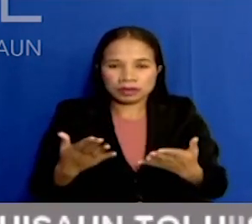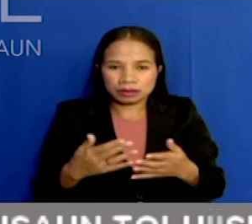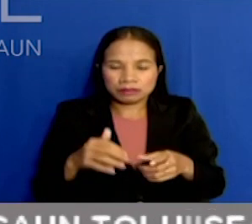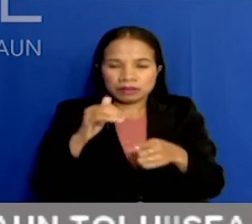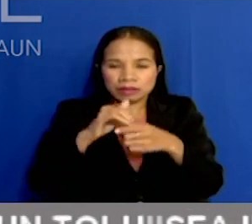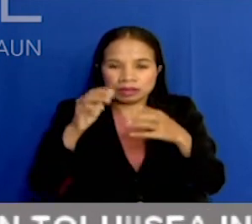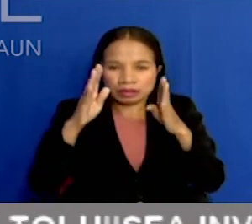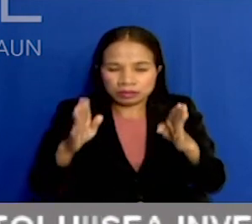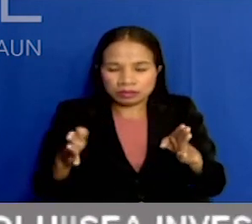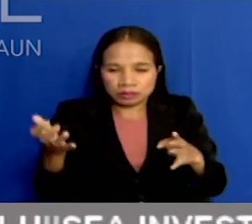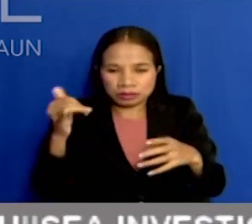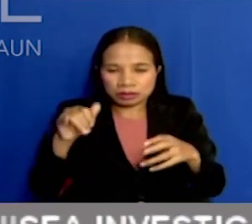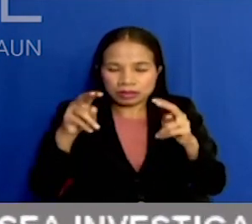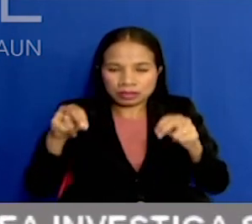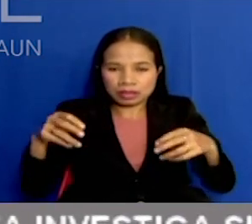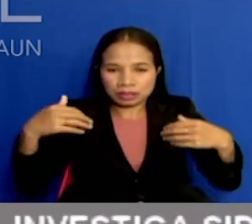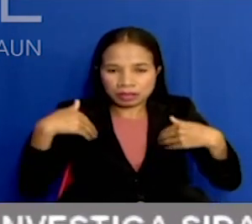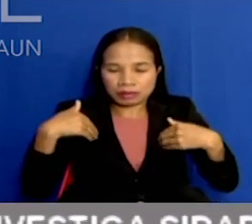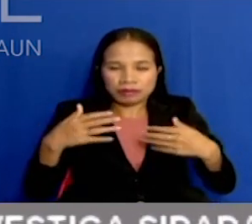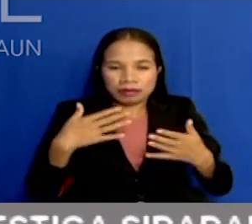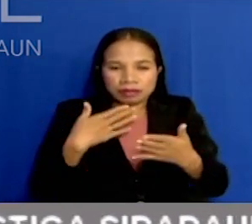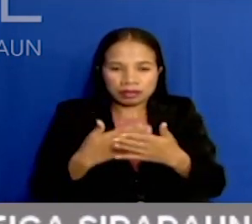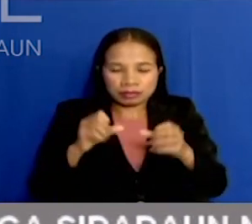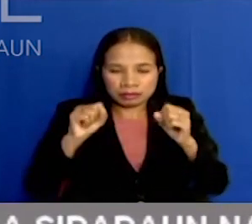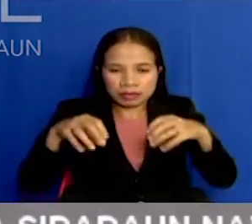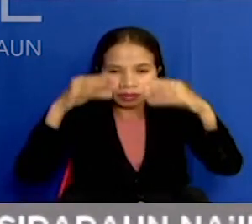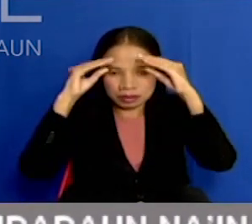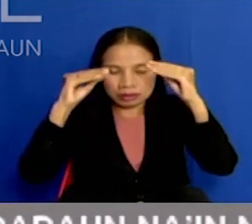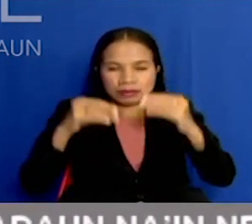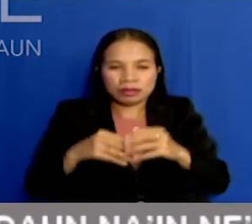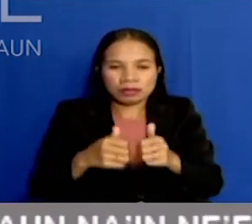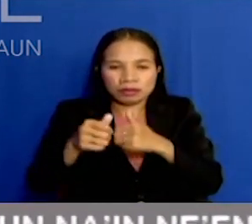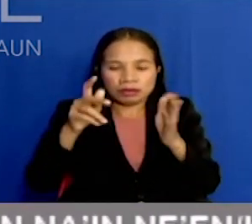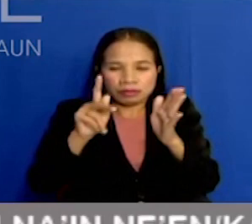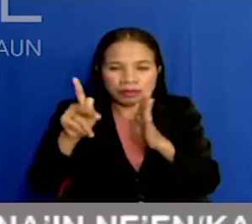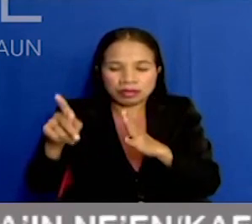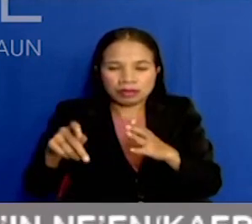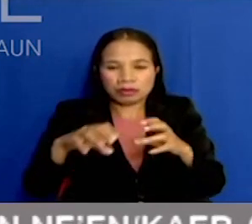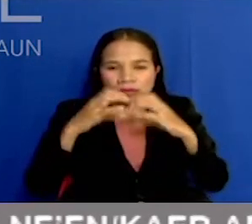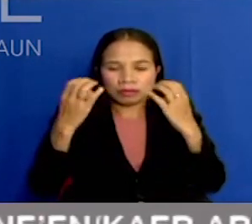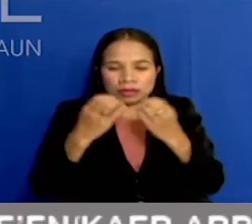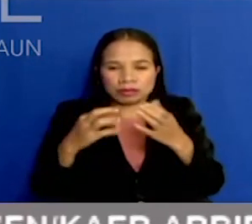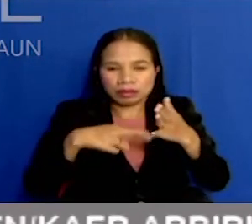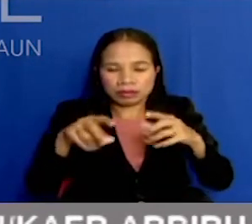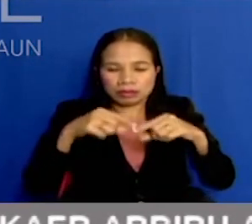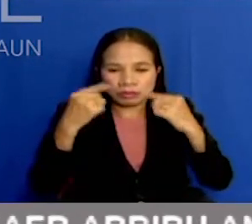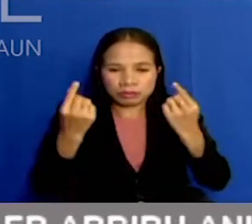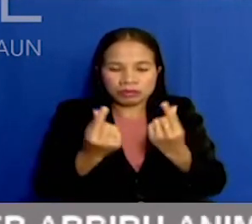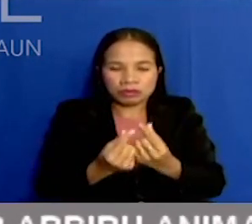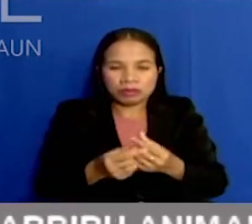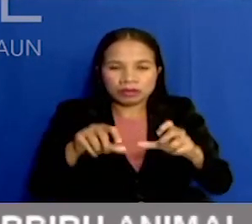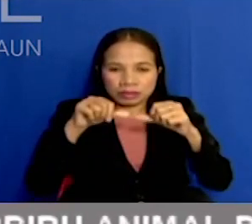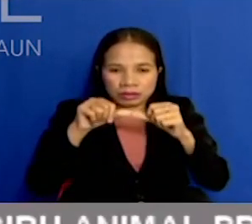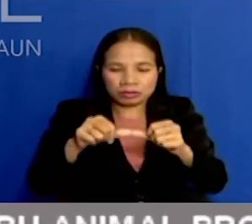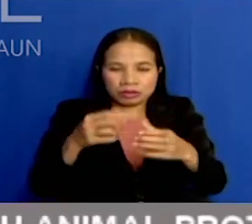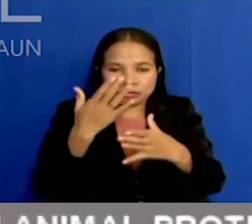treinador, tem que ir qualificado uma bela honorem. Tuir Plano, Comissão Reguladora Arte Marciais. Se continua